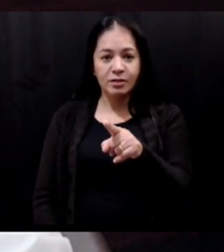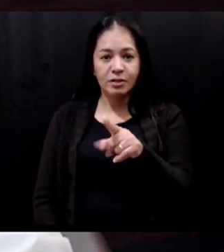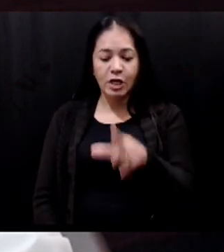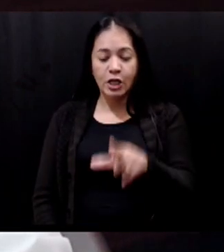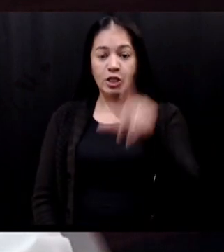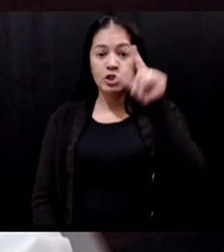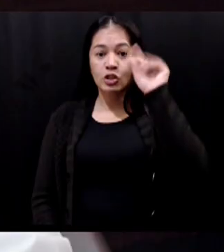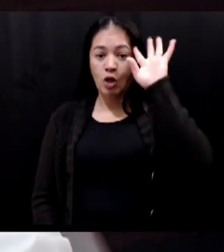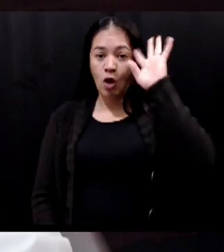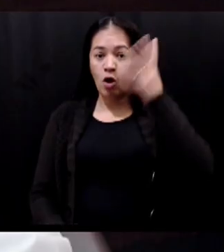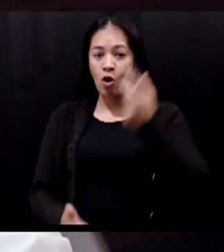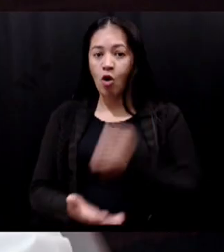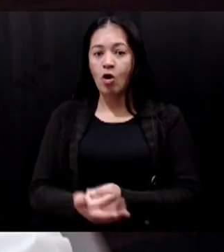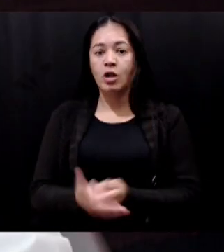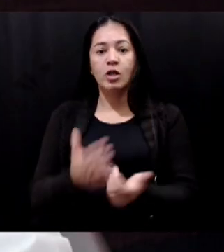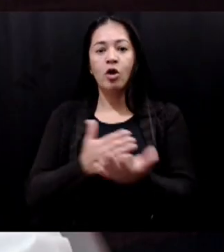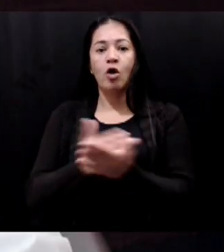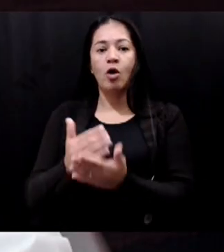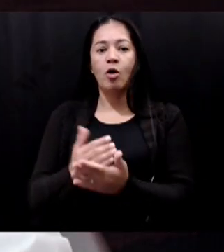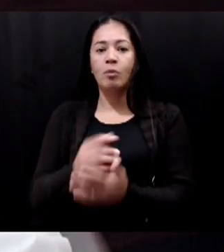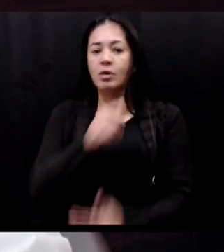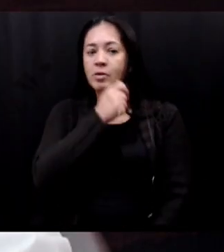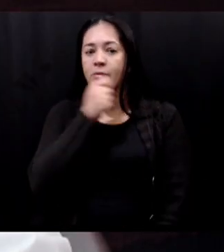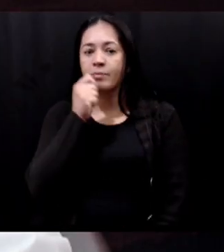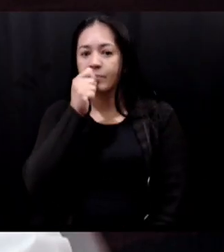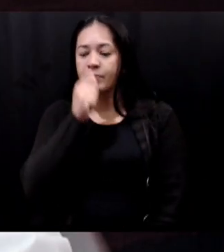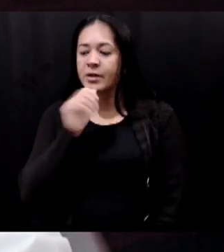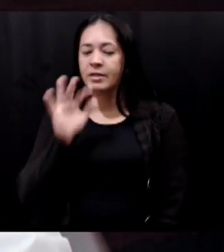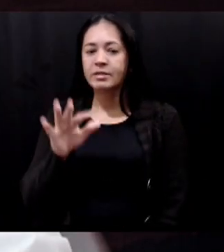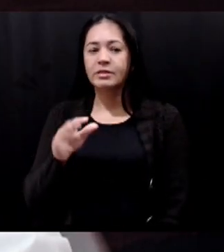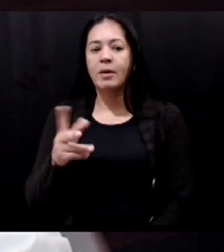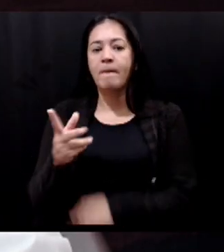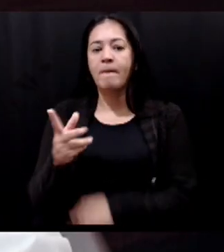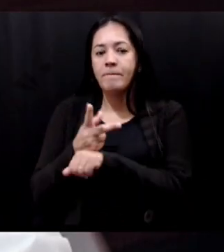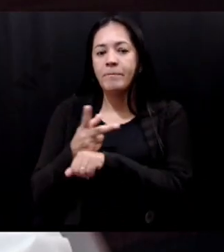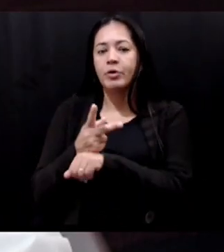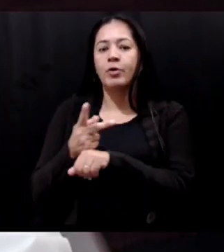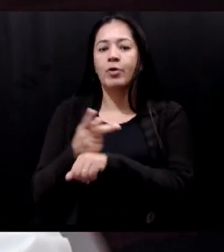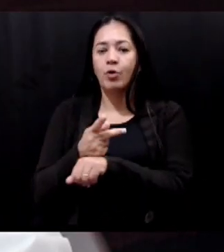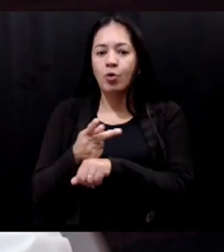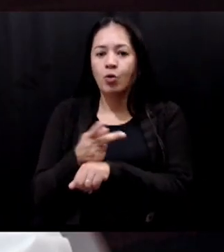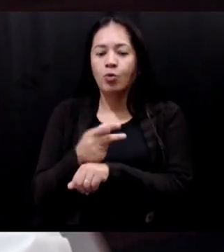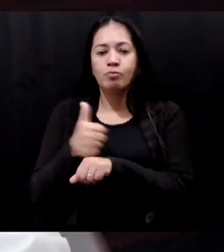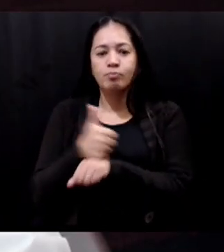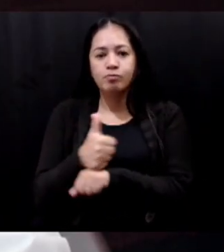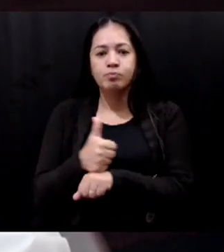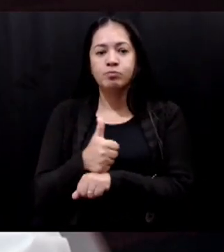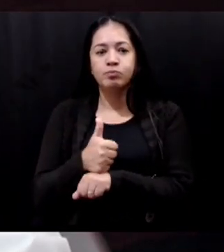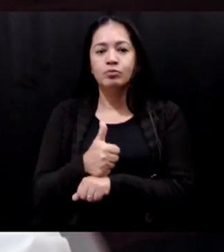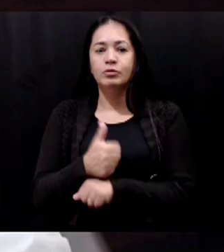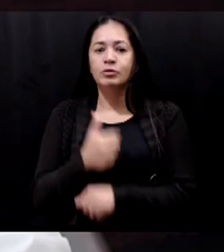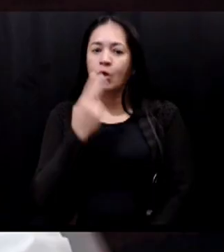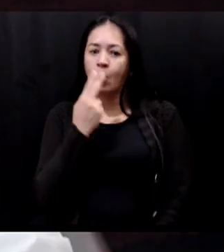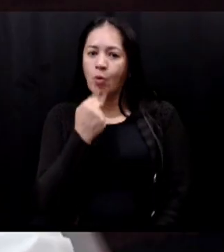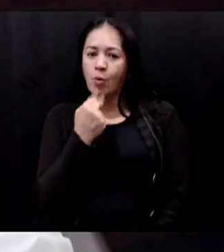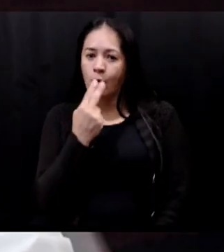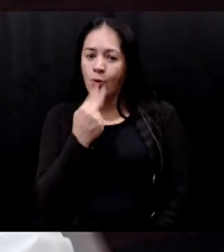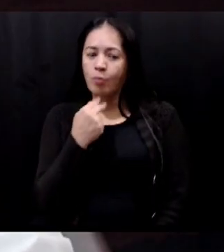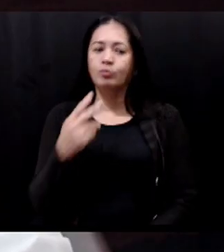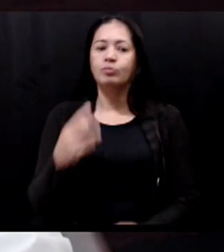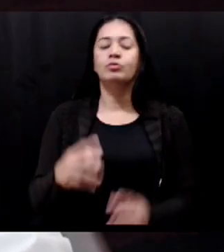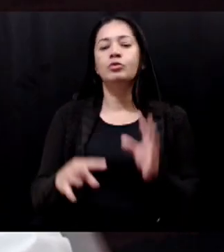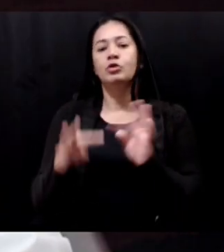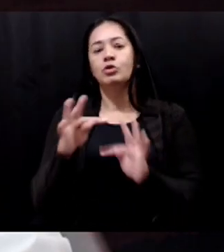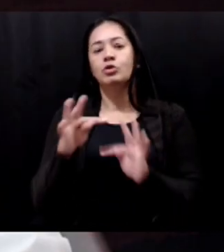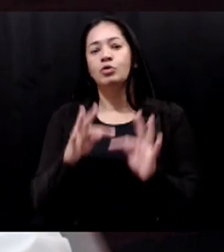entrar numa dieta como essa, busque, né, um profissional, busque um nutricionista, busque um endócrino,